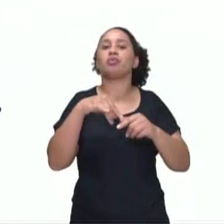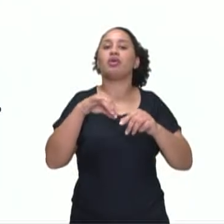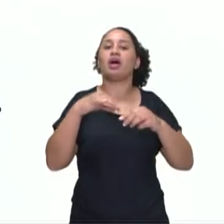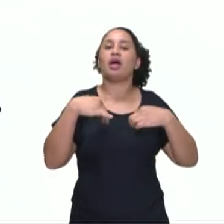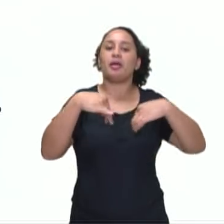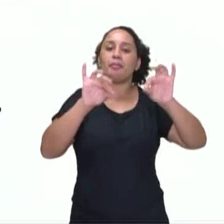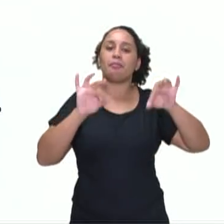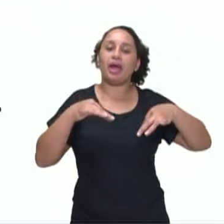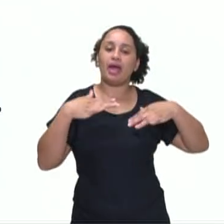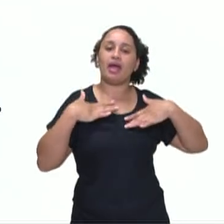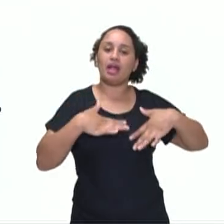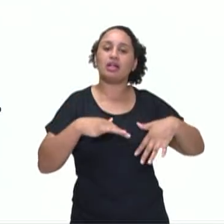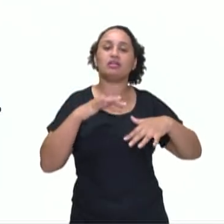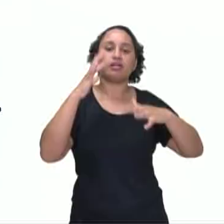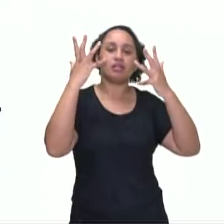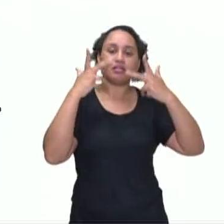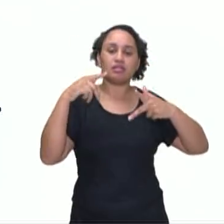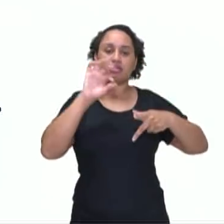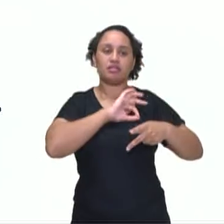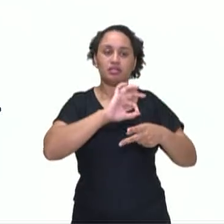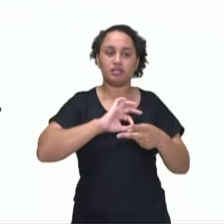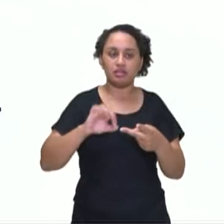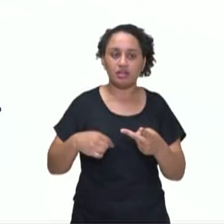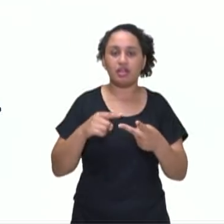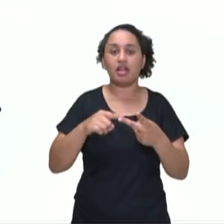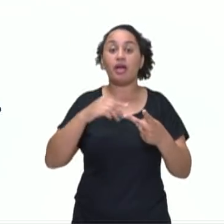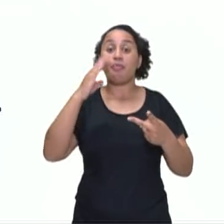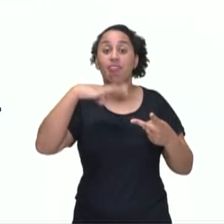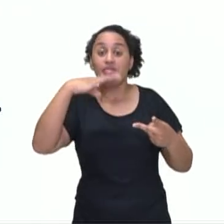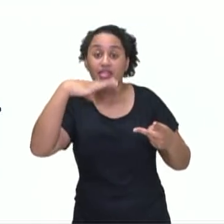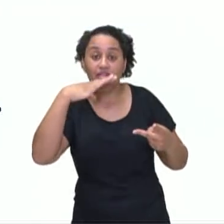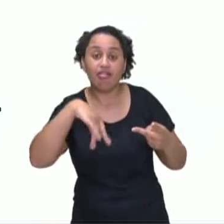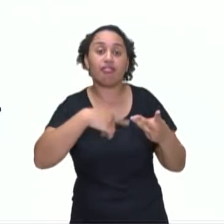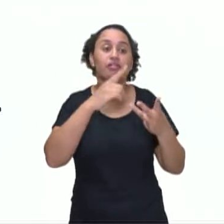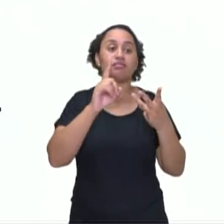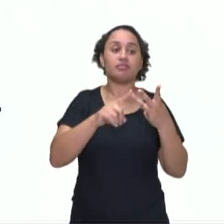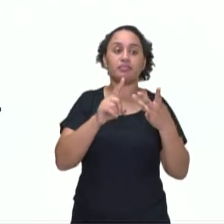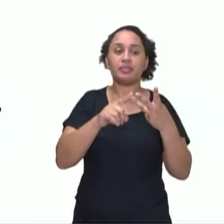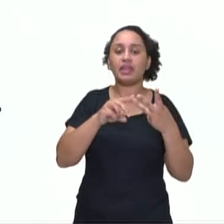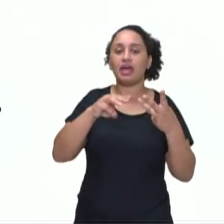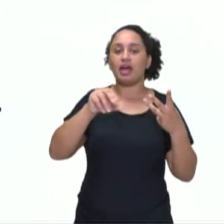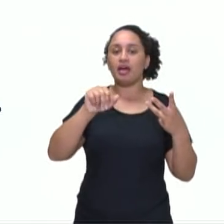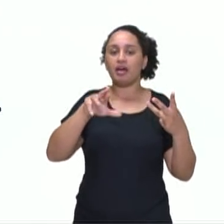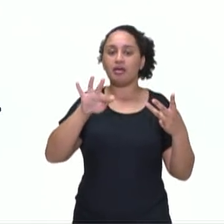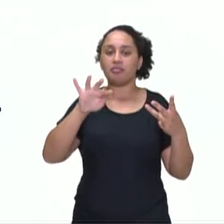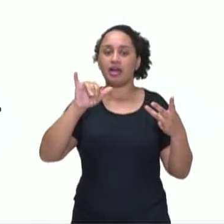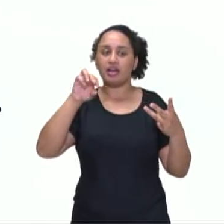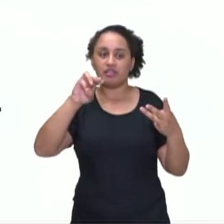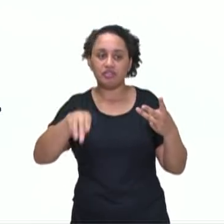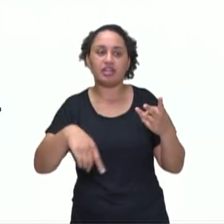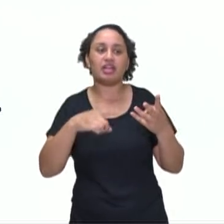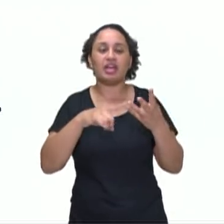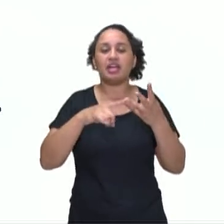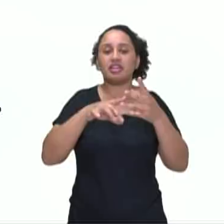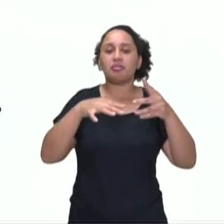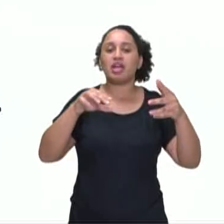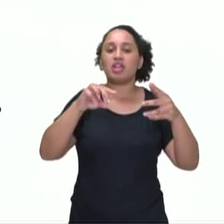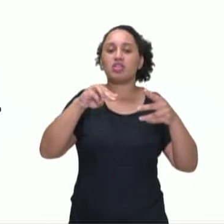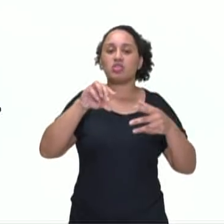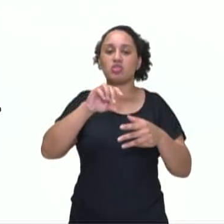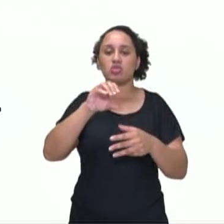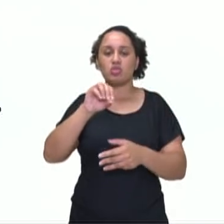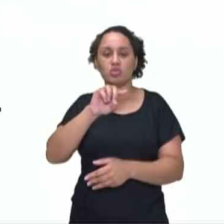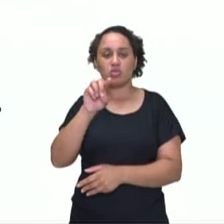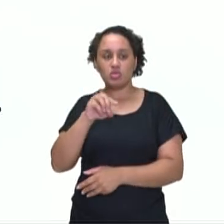leopardo, pimenta, marfim, nós de cola, além de objetos de couro, de metal e de marfim, confeccionados